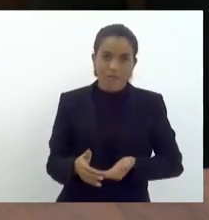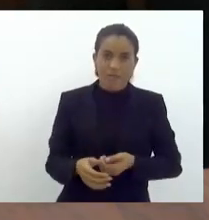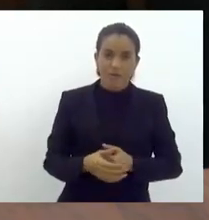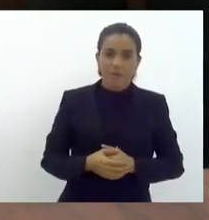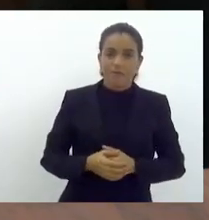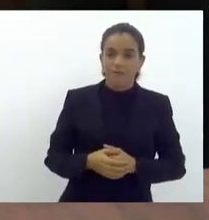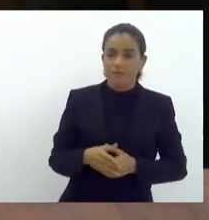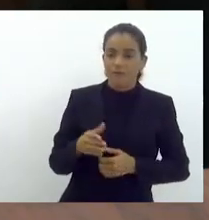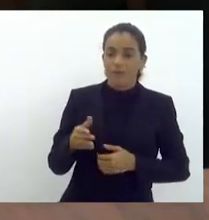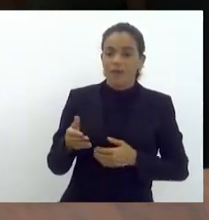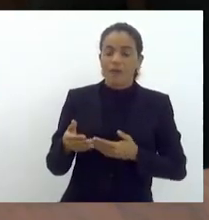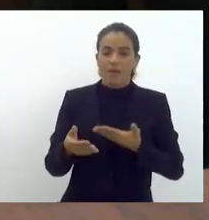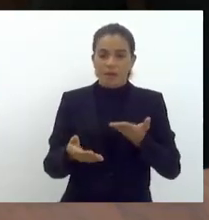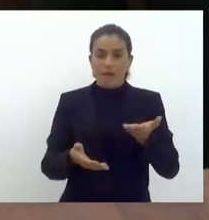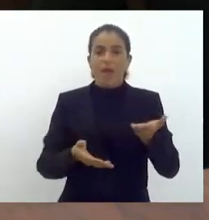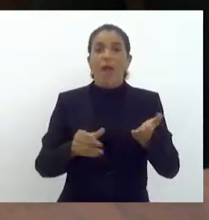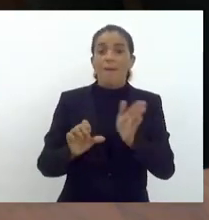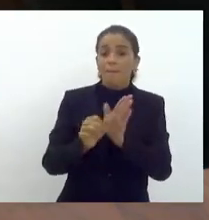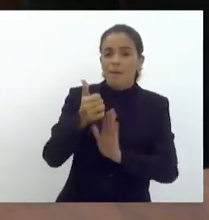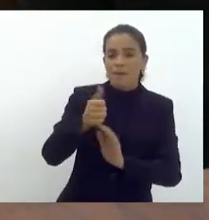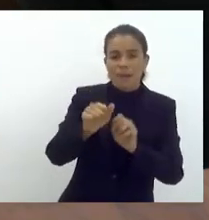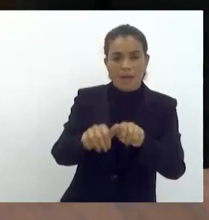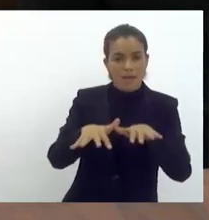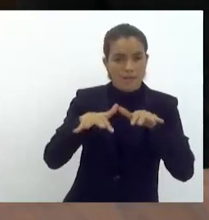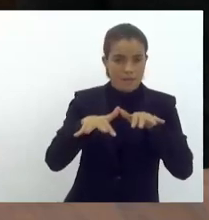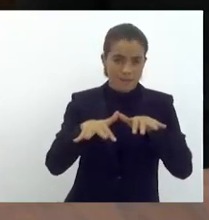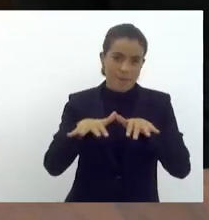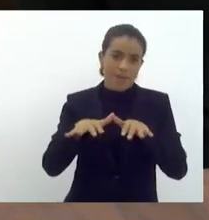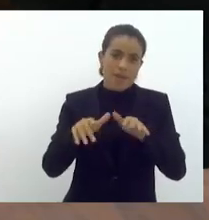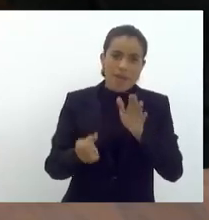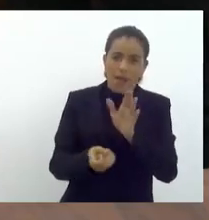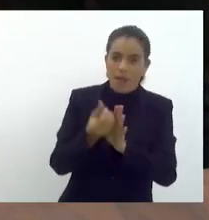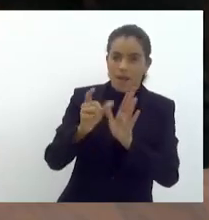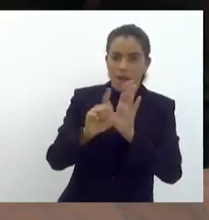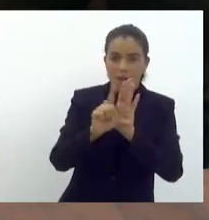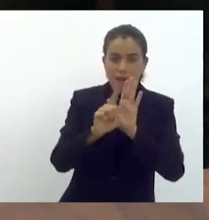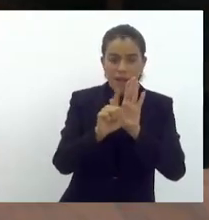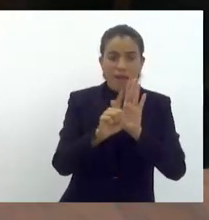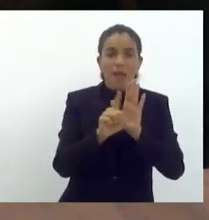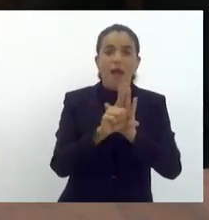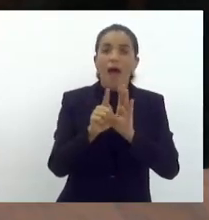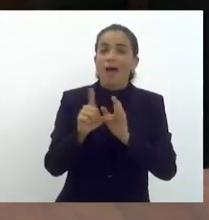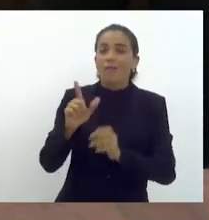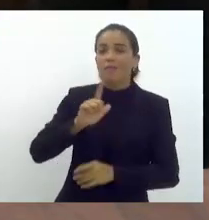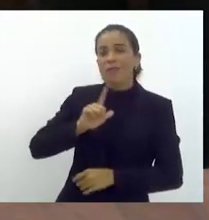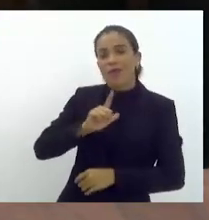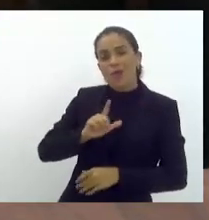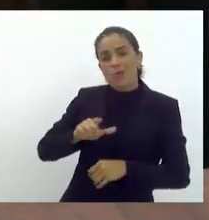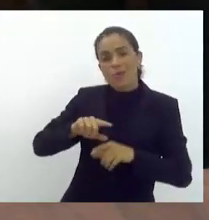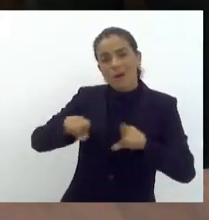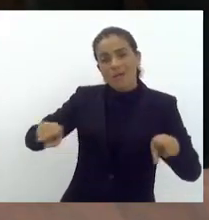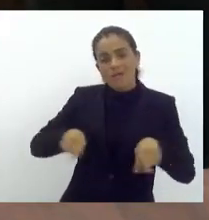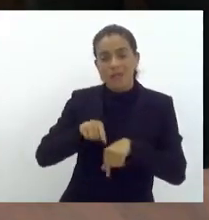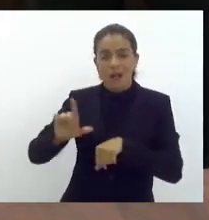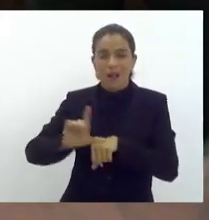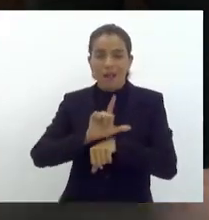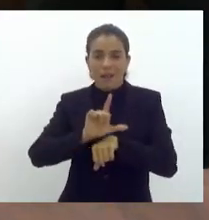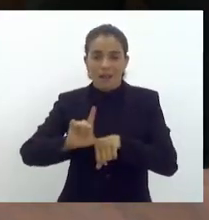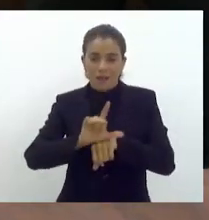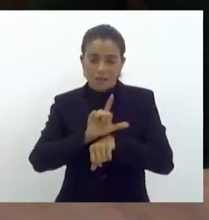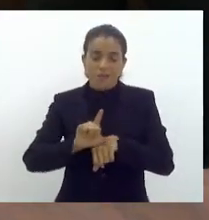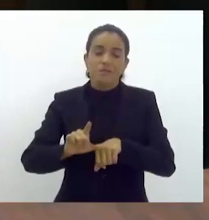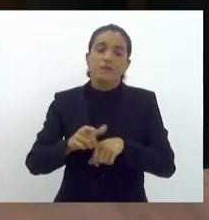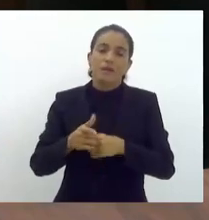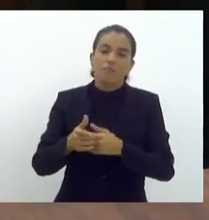inova a ser a primeira Assembleia Legislativa do Brasil a ter uma sala lilás já atendimento concreto